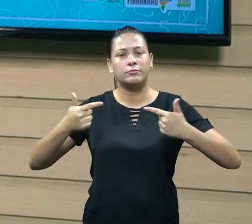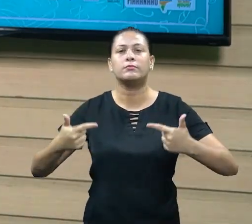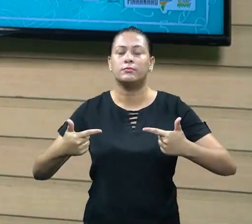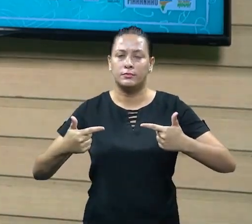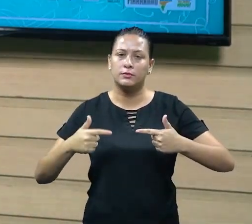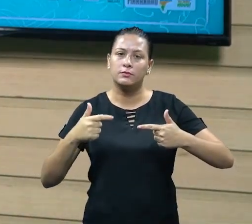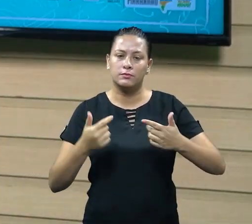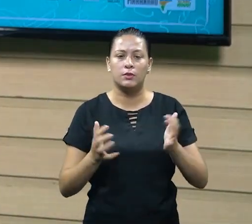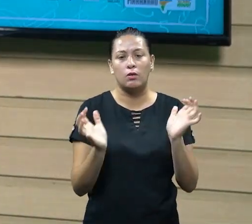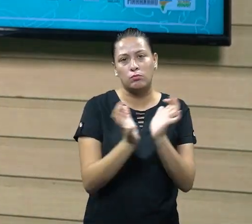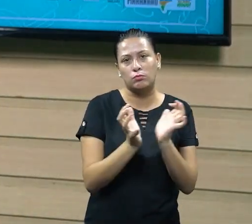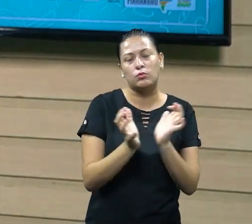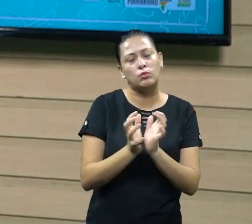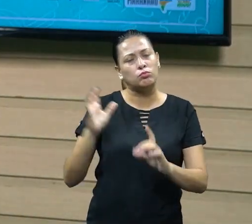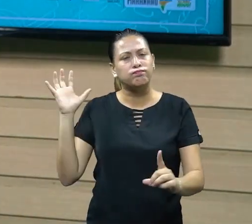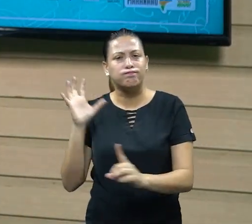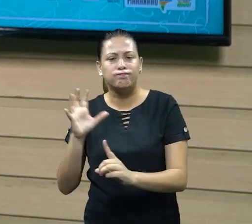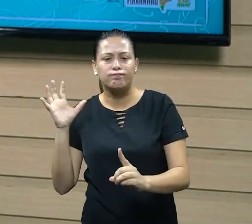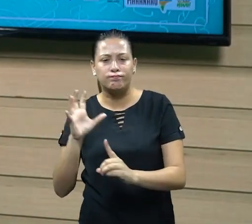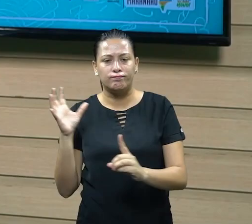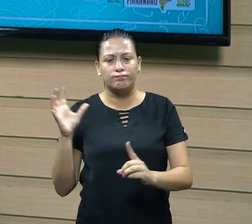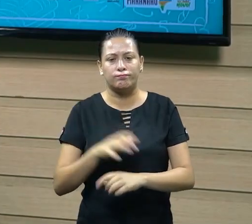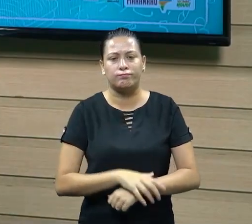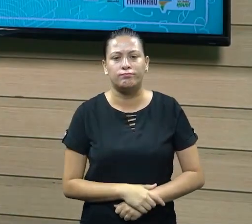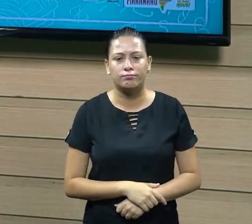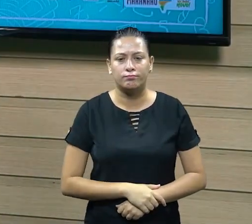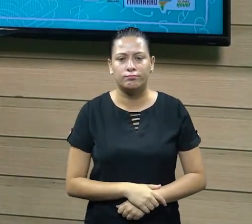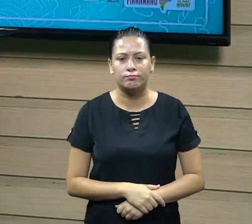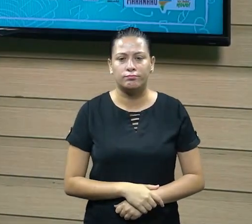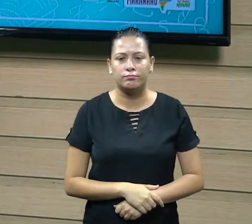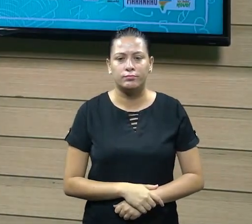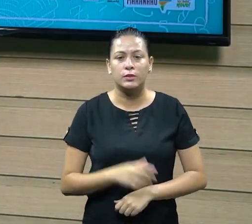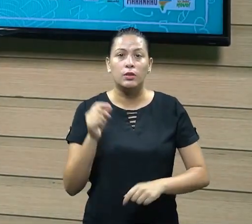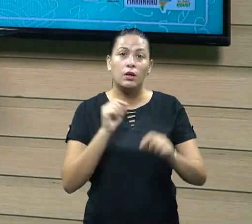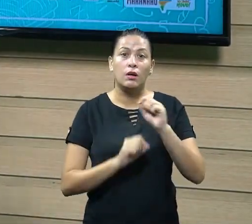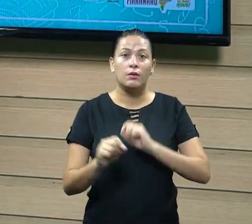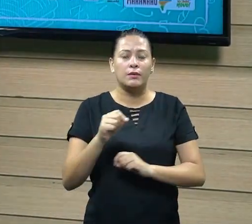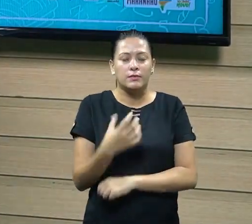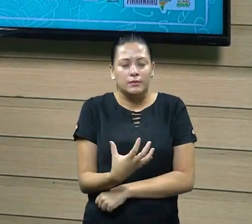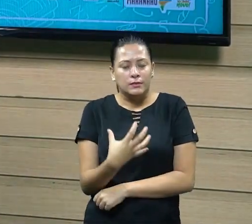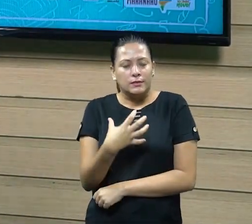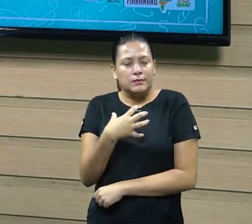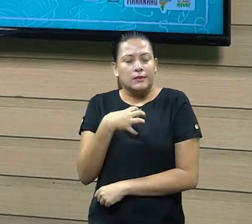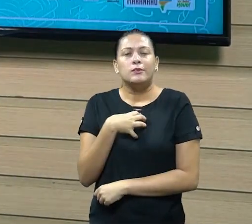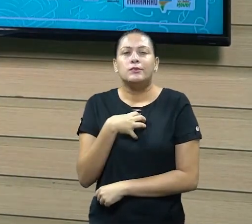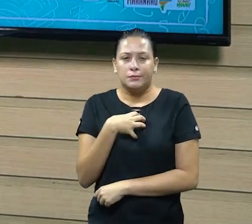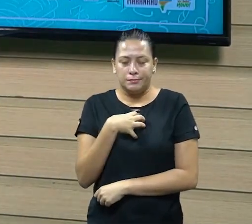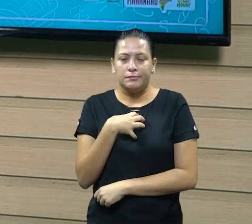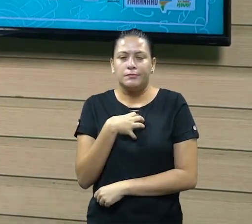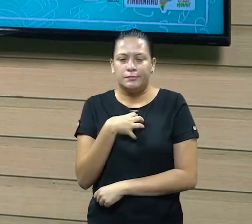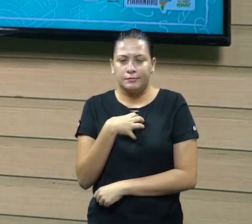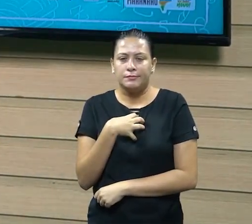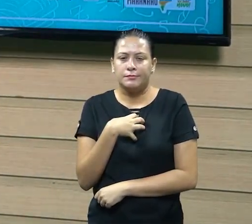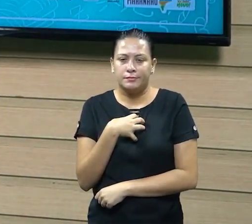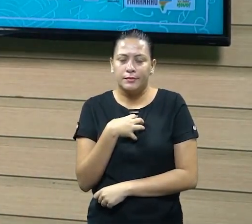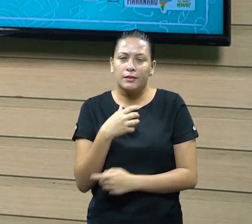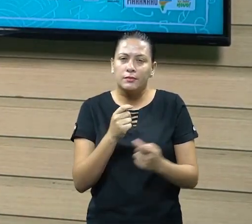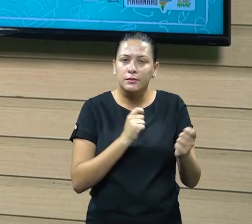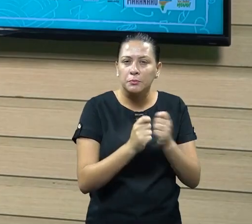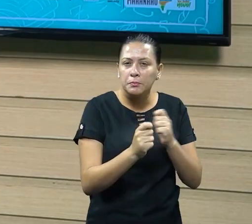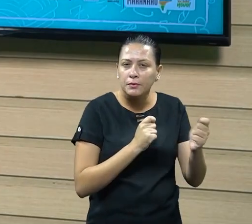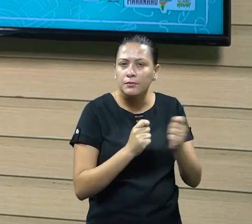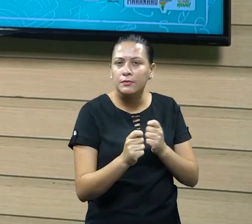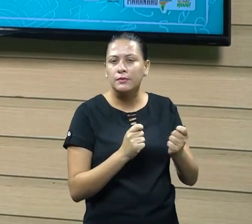persuadir, influenciar, espírito empreendedor. Luiz Guterres, por que as pessoas não têm o espírito